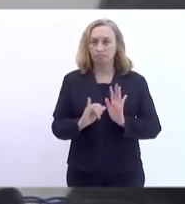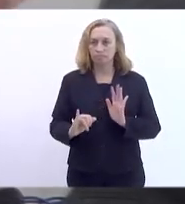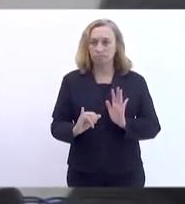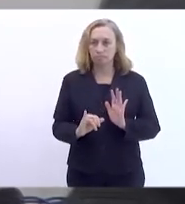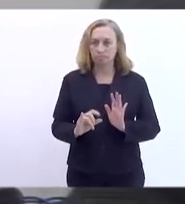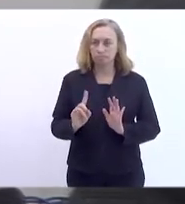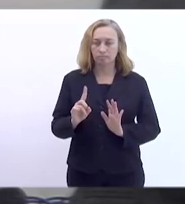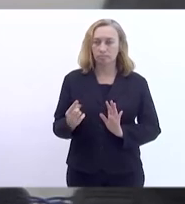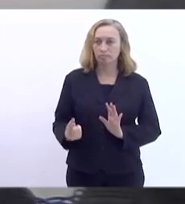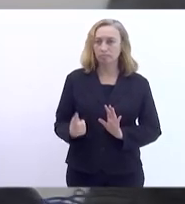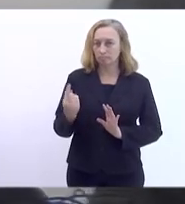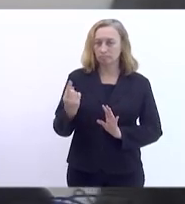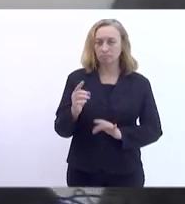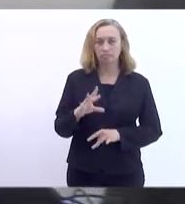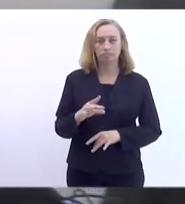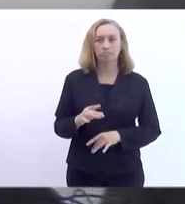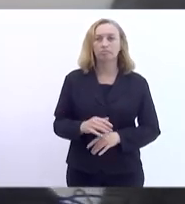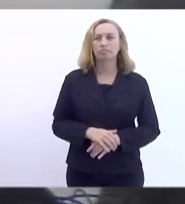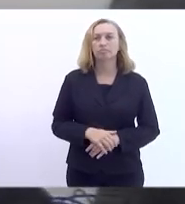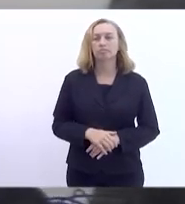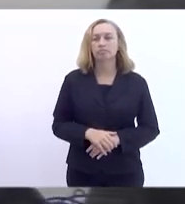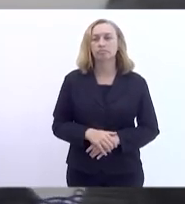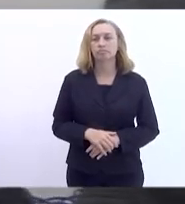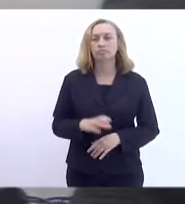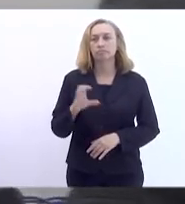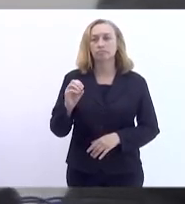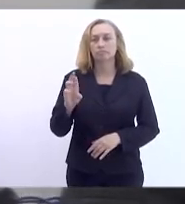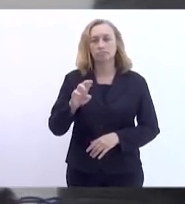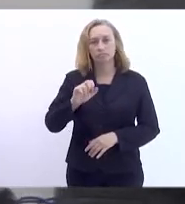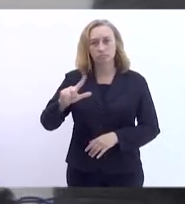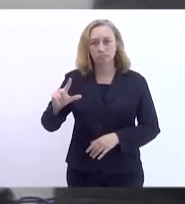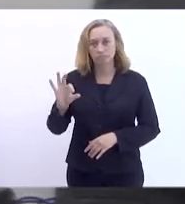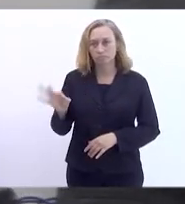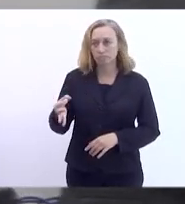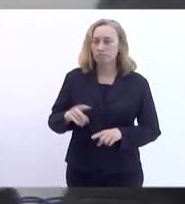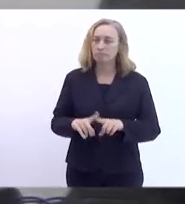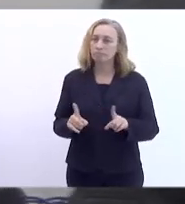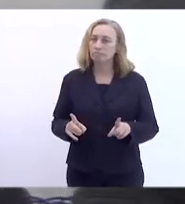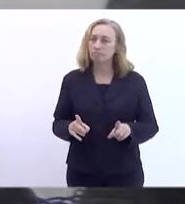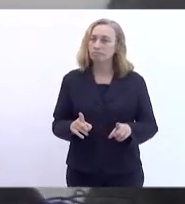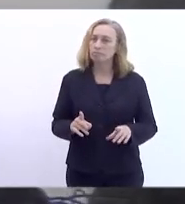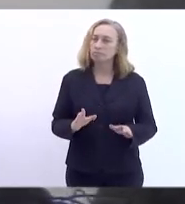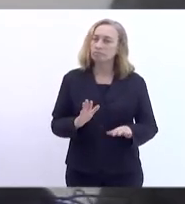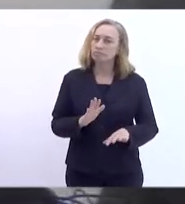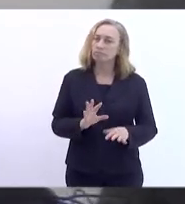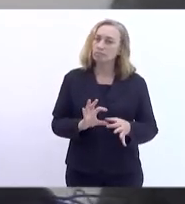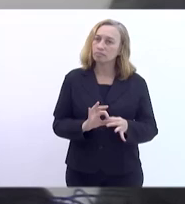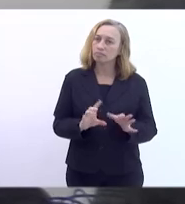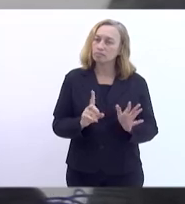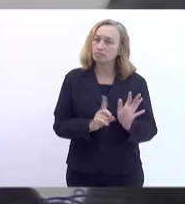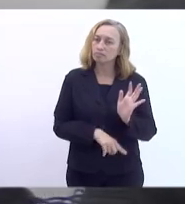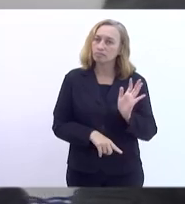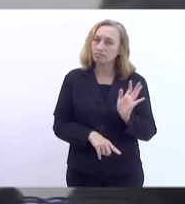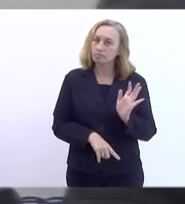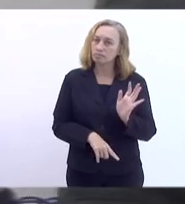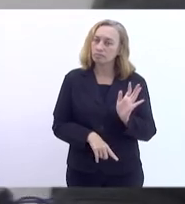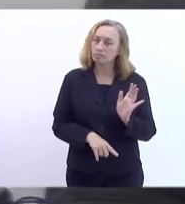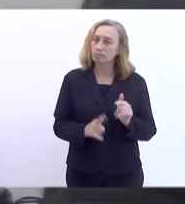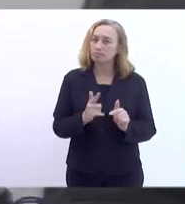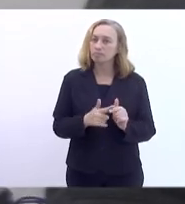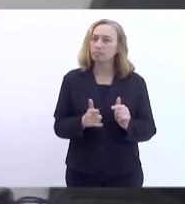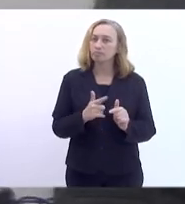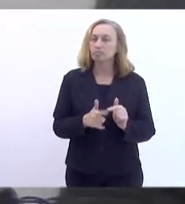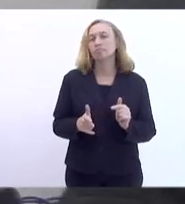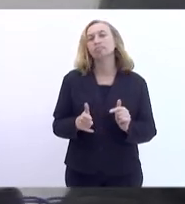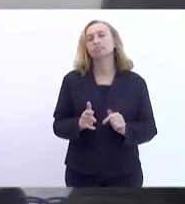não é a única e isso anel tem toda razão mas eu acho que é que deixa menos sequelas e gera